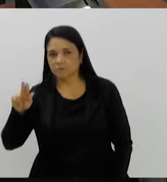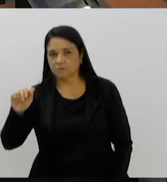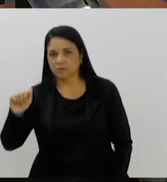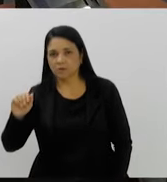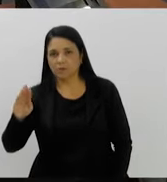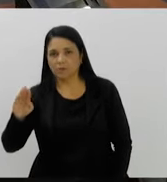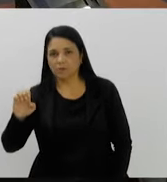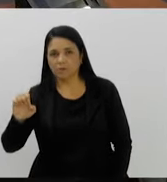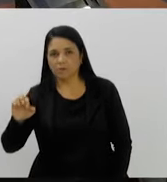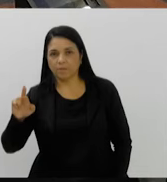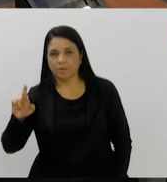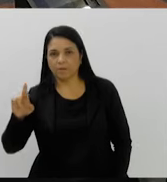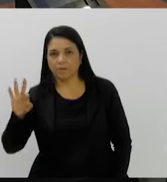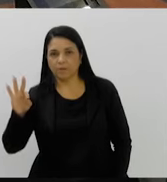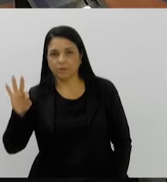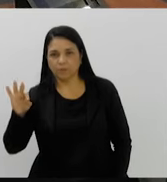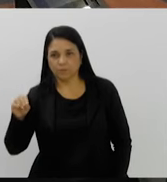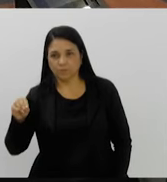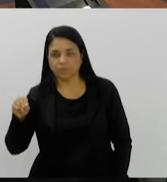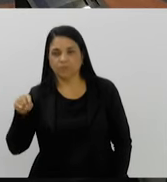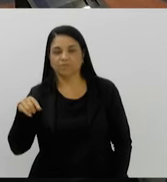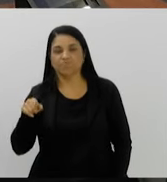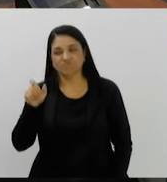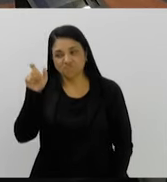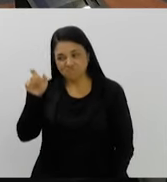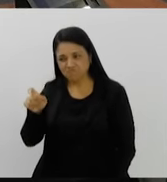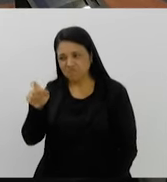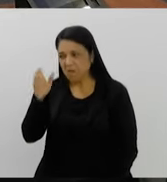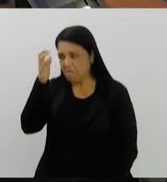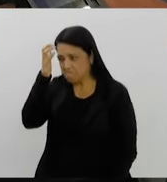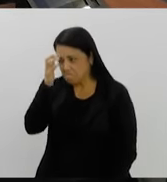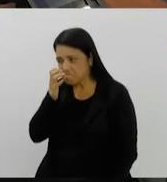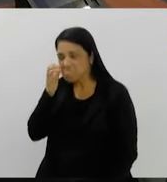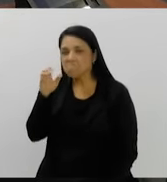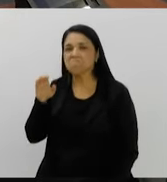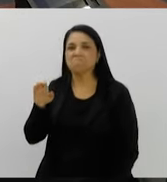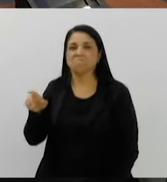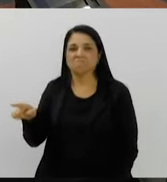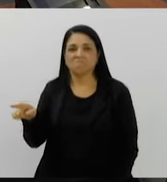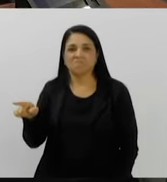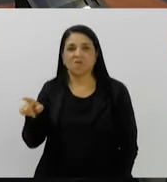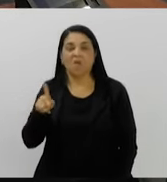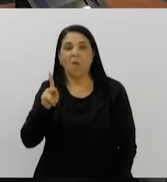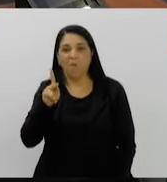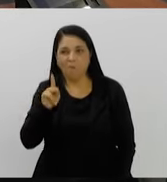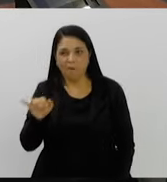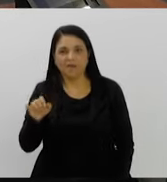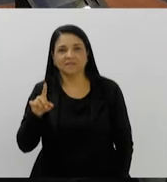Gualberto Ô brabo o pai da